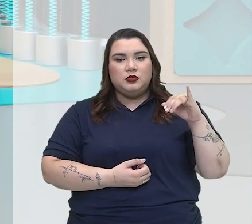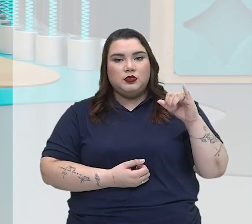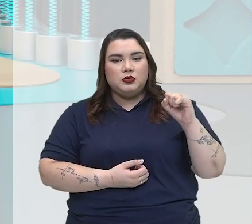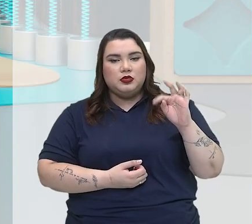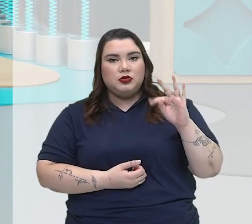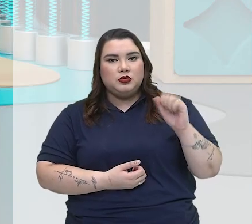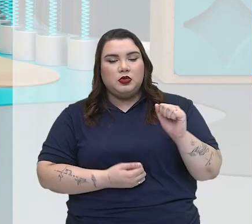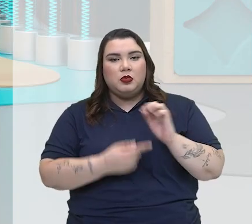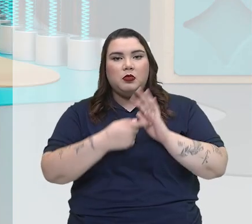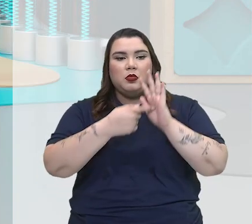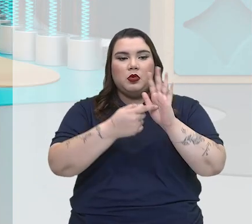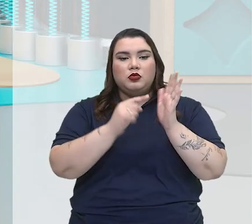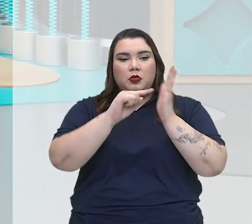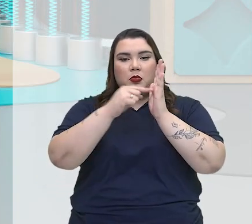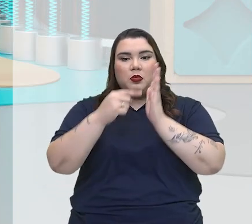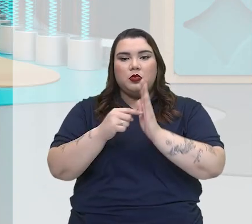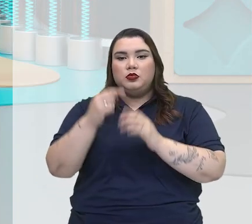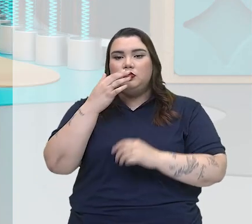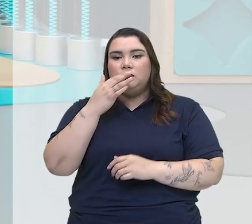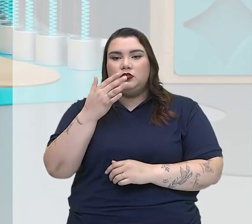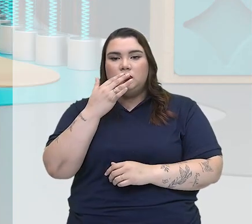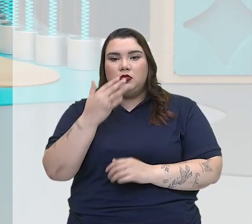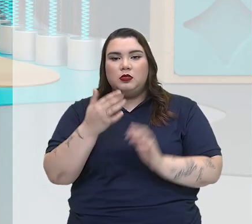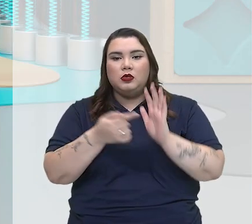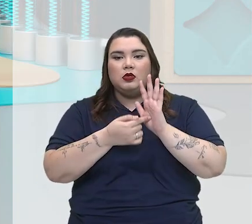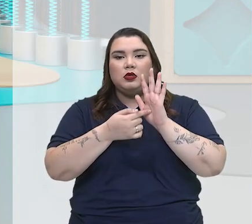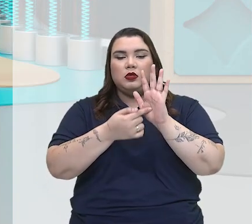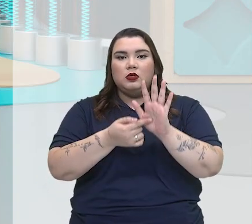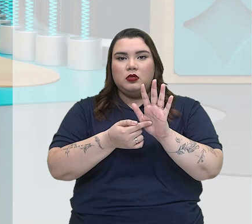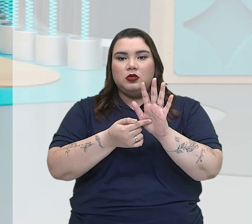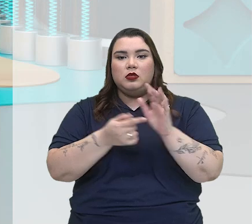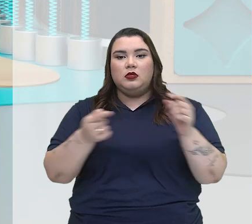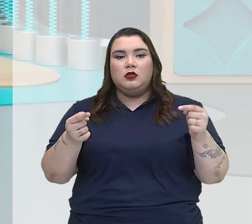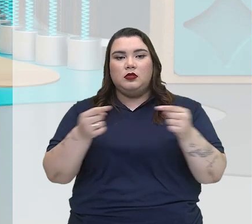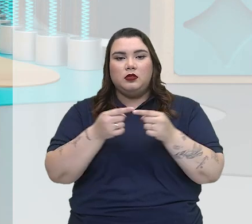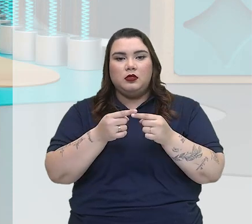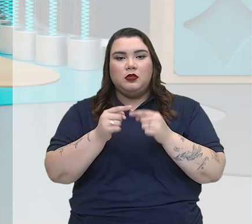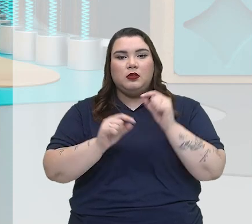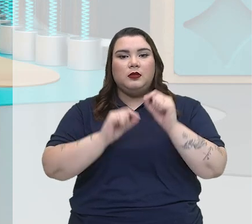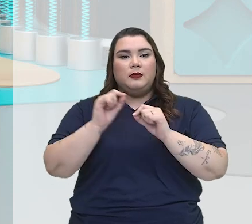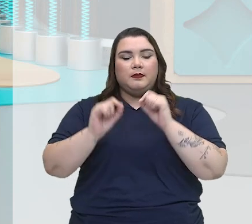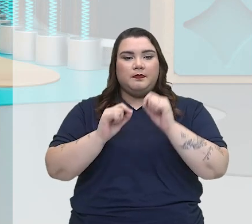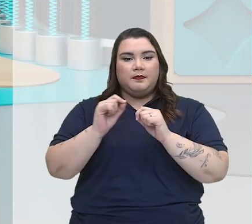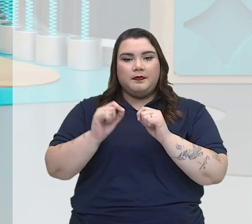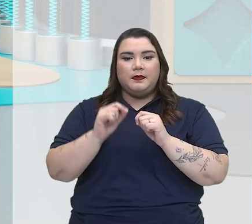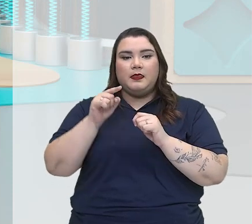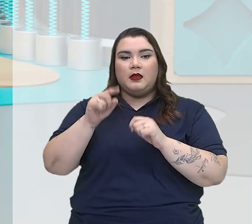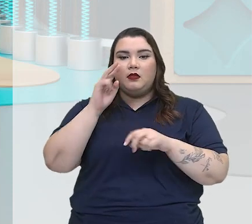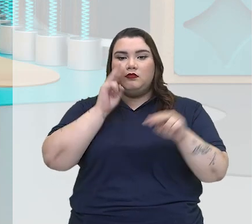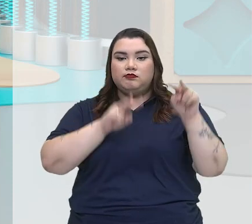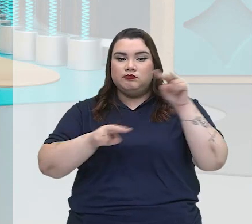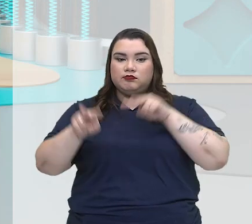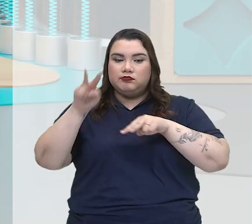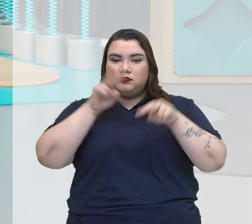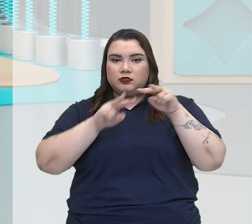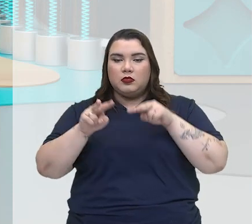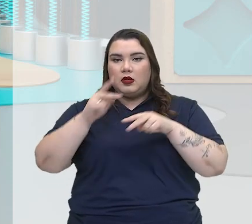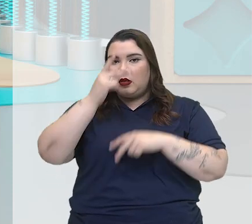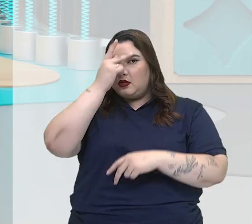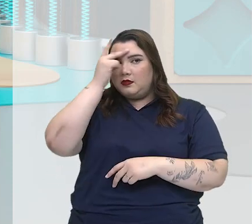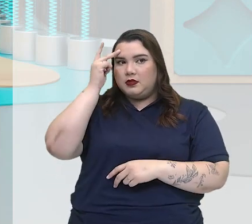cor provocam, pela justaposição, uma mistura óptica nos olhos